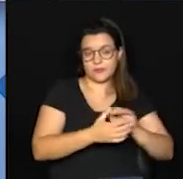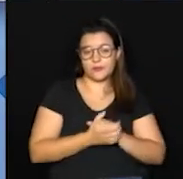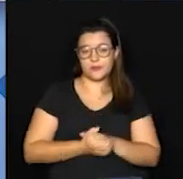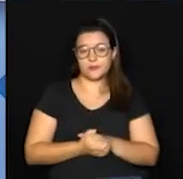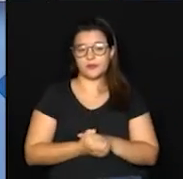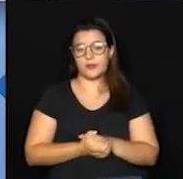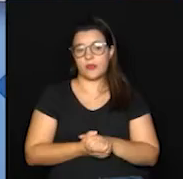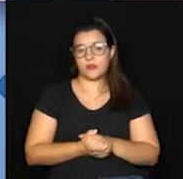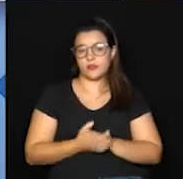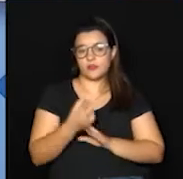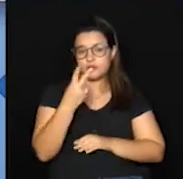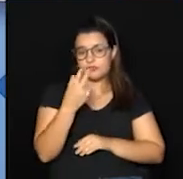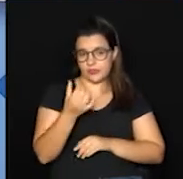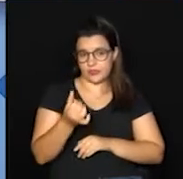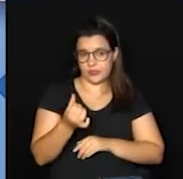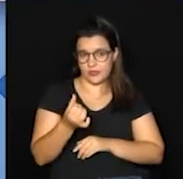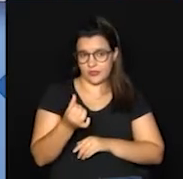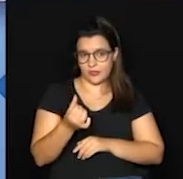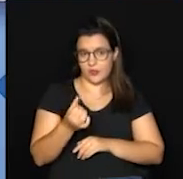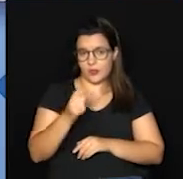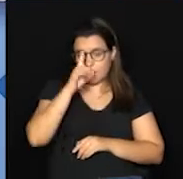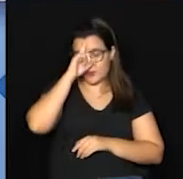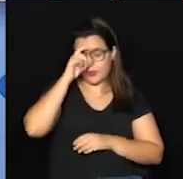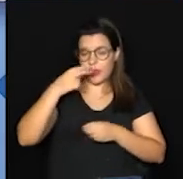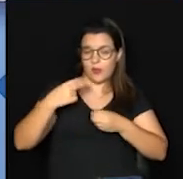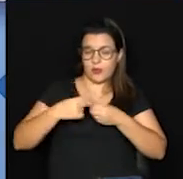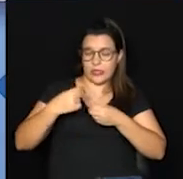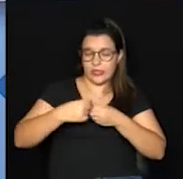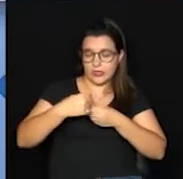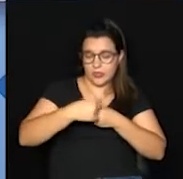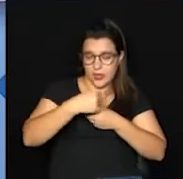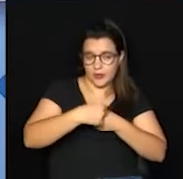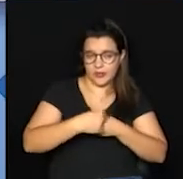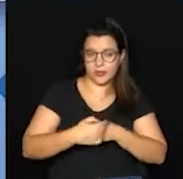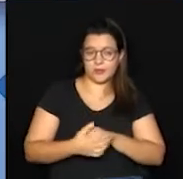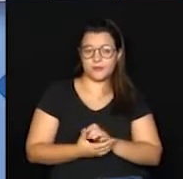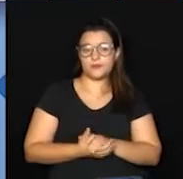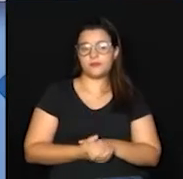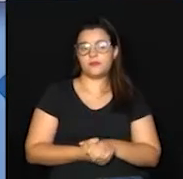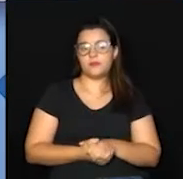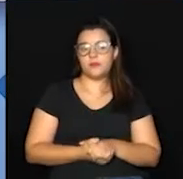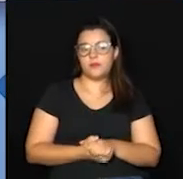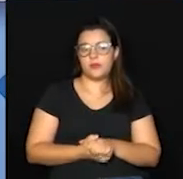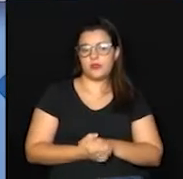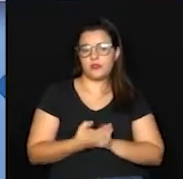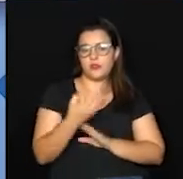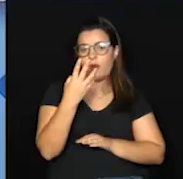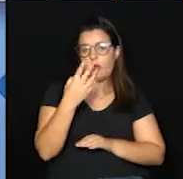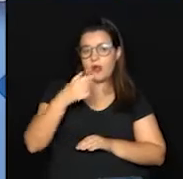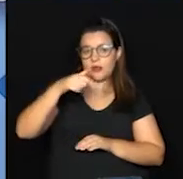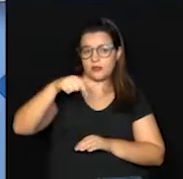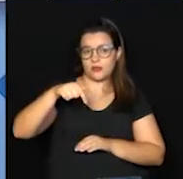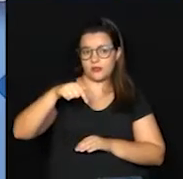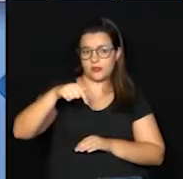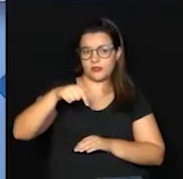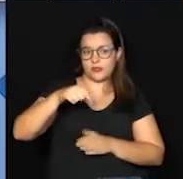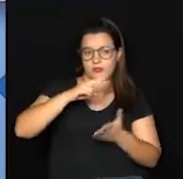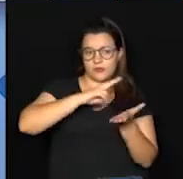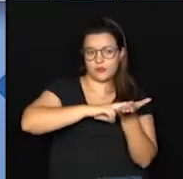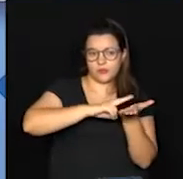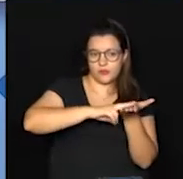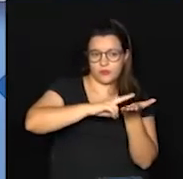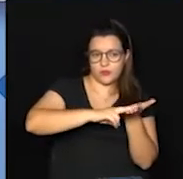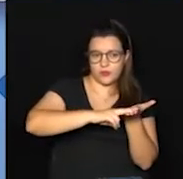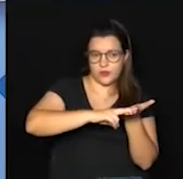26 do SUS estadual, que é o Hospital da Unicamp, dos 37 leitos disponíveis, e 47 dos